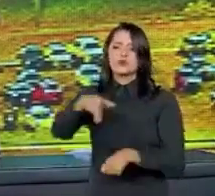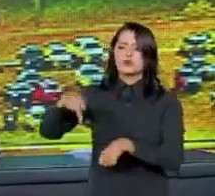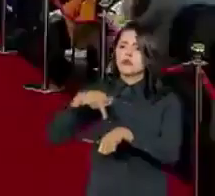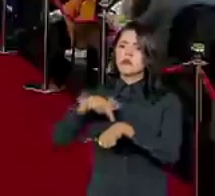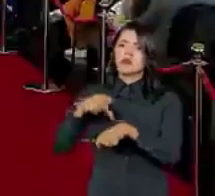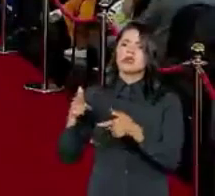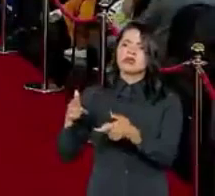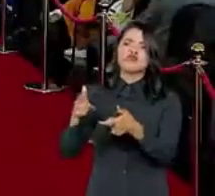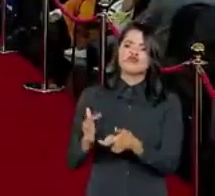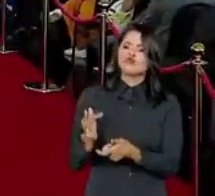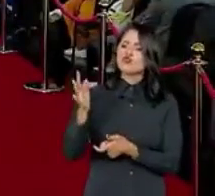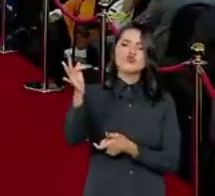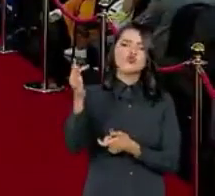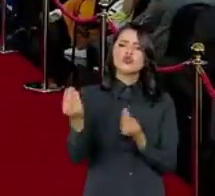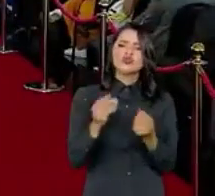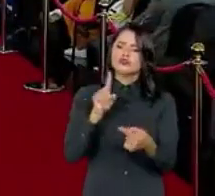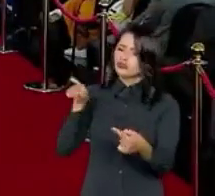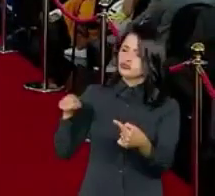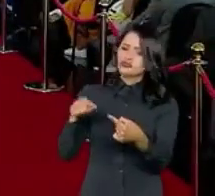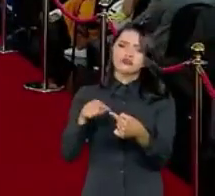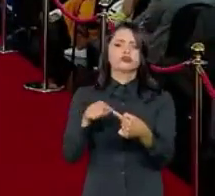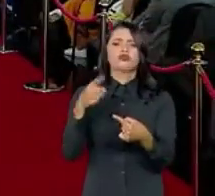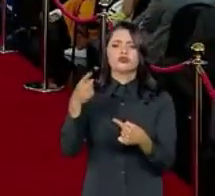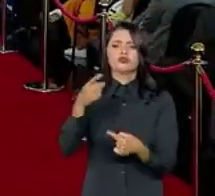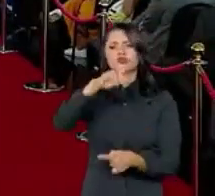país. Por um Brasil justo,